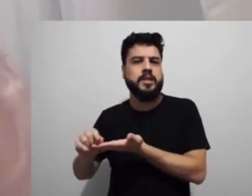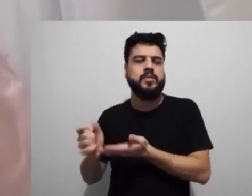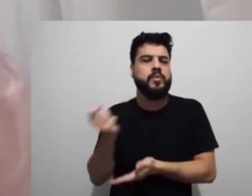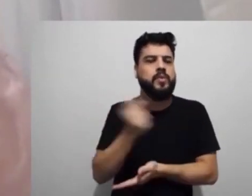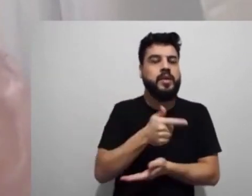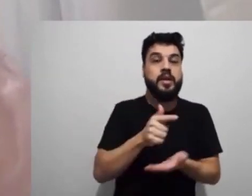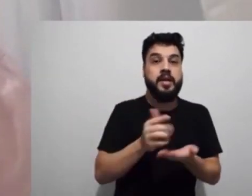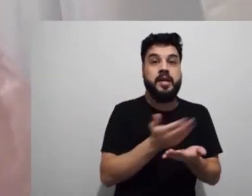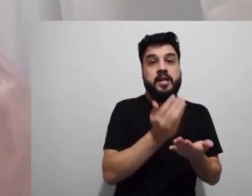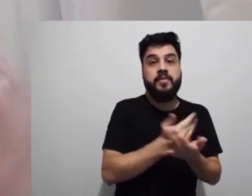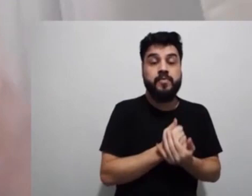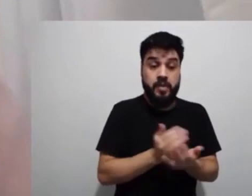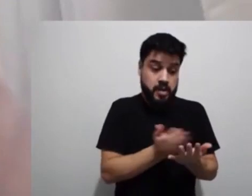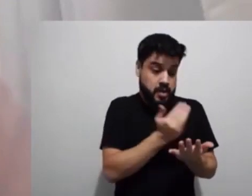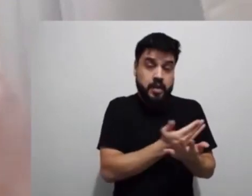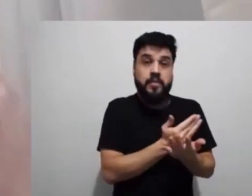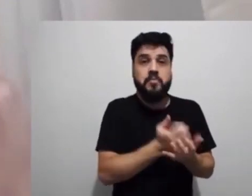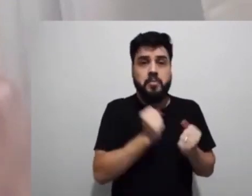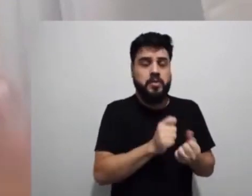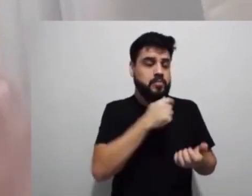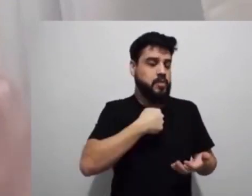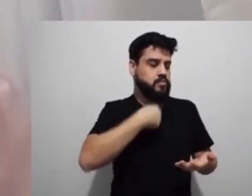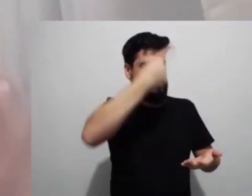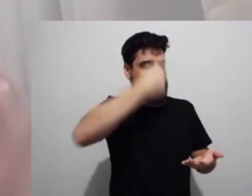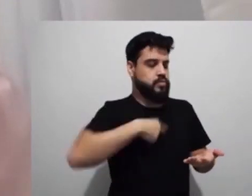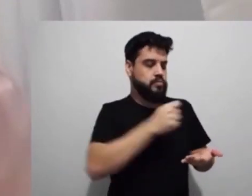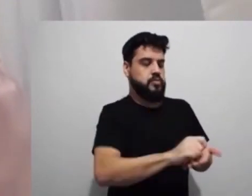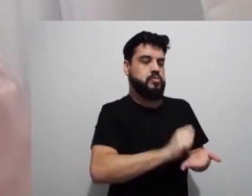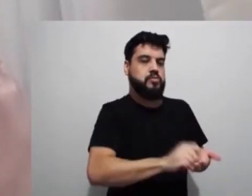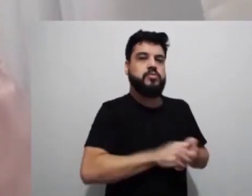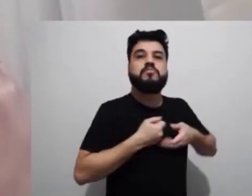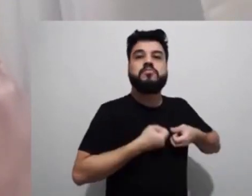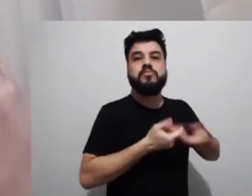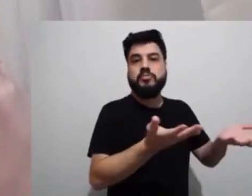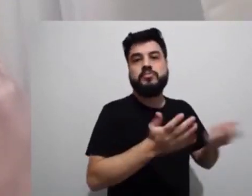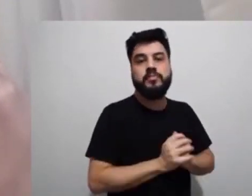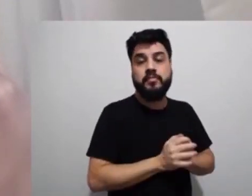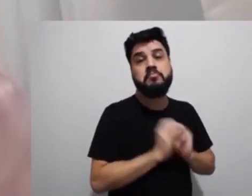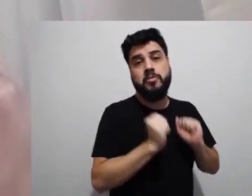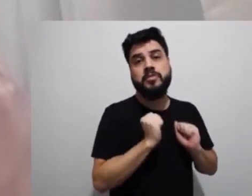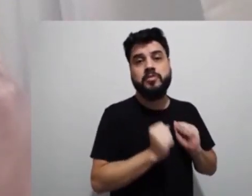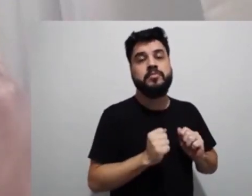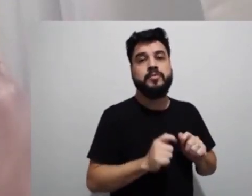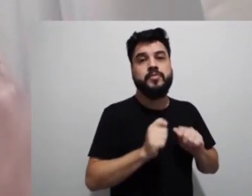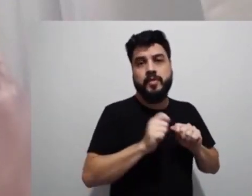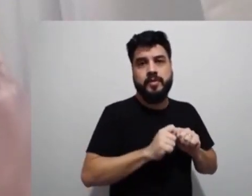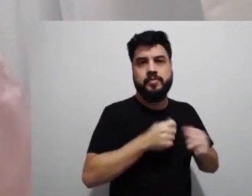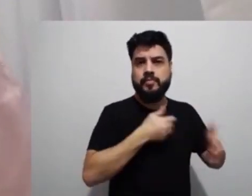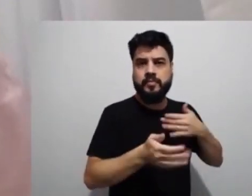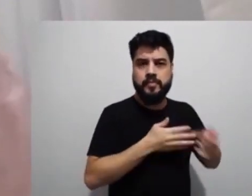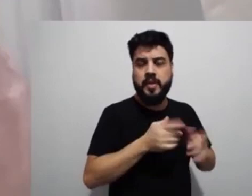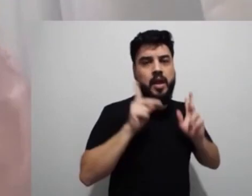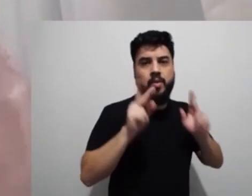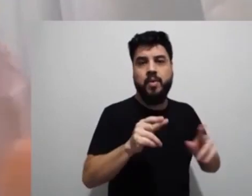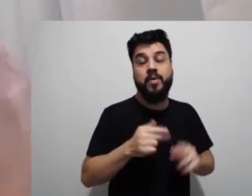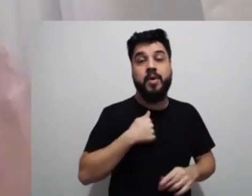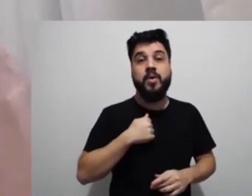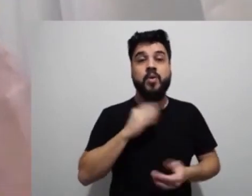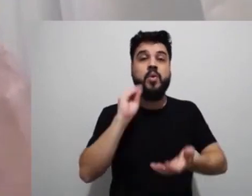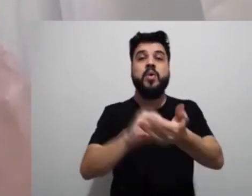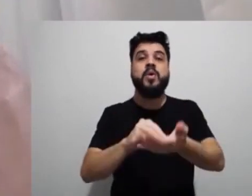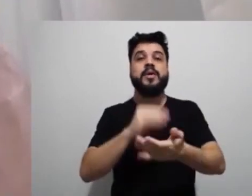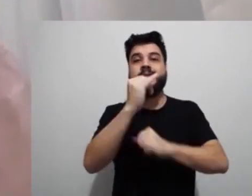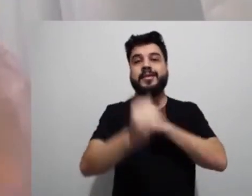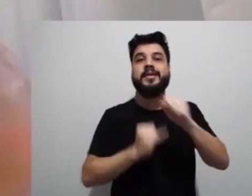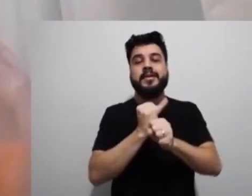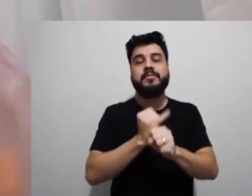lá. Para ter uma ideia, qual a diferença entre um artigo, talvez, e um livro? Um livro eu posso basicamente escrever qualquer coisa e publicar. Eu coloco. É